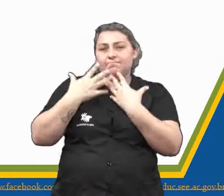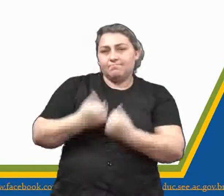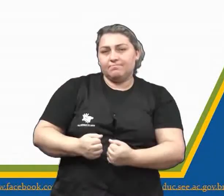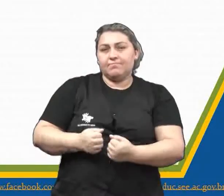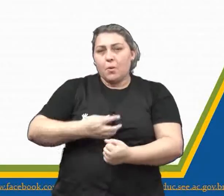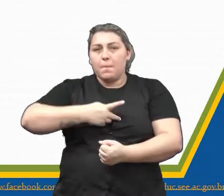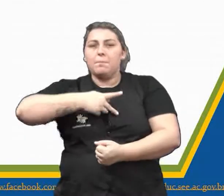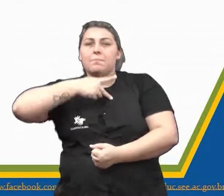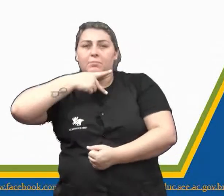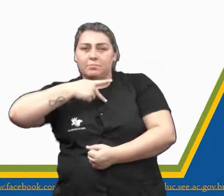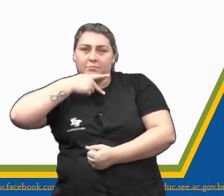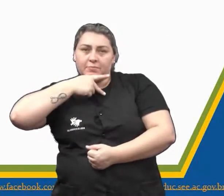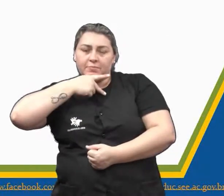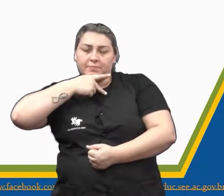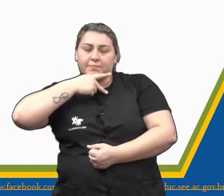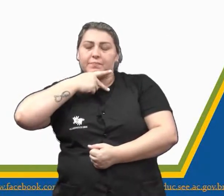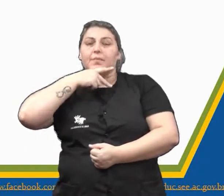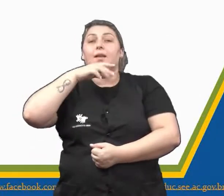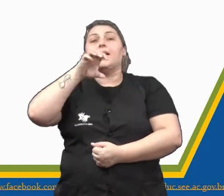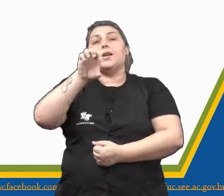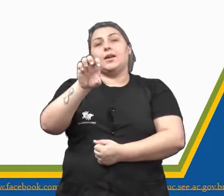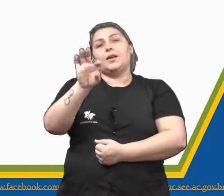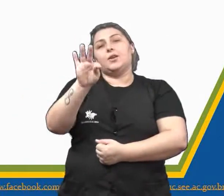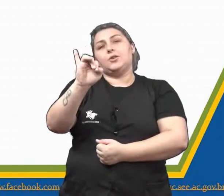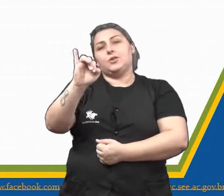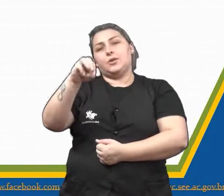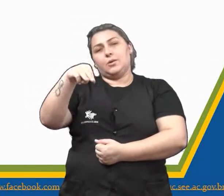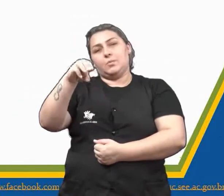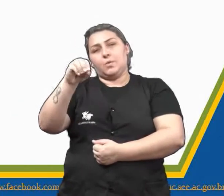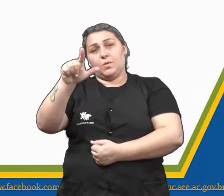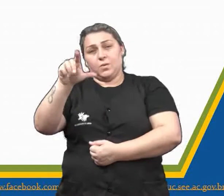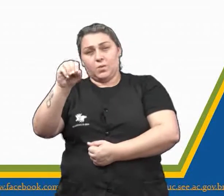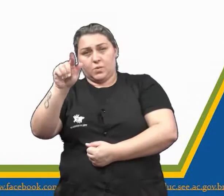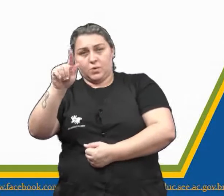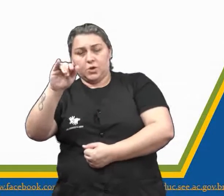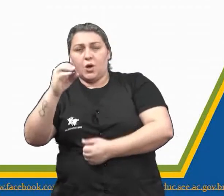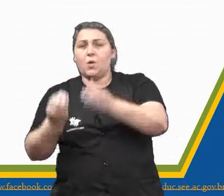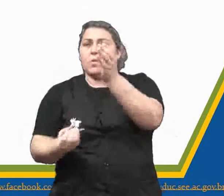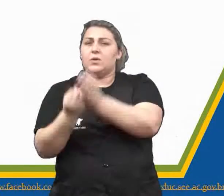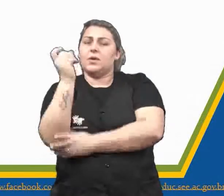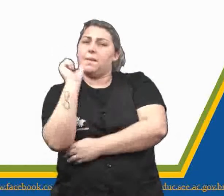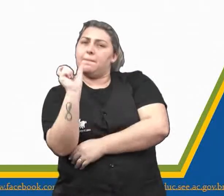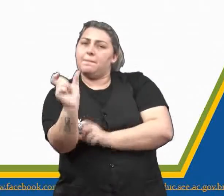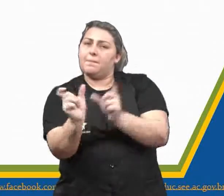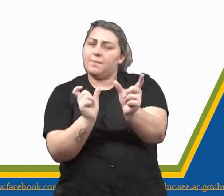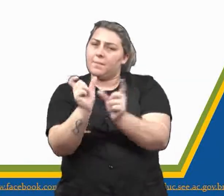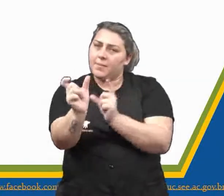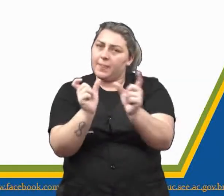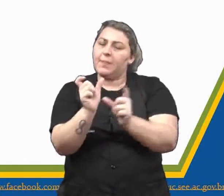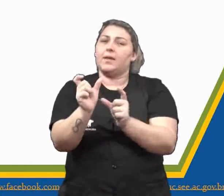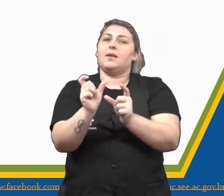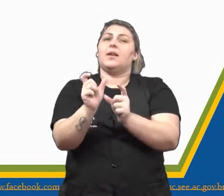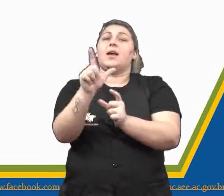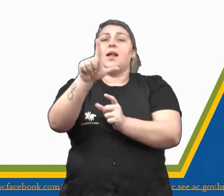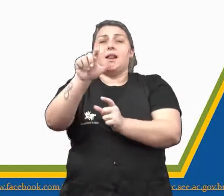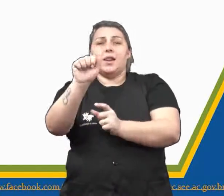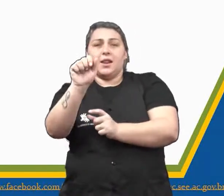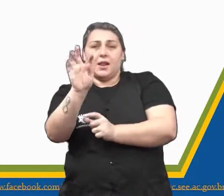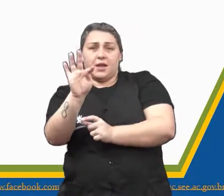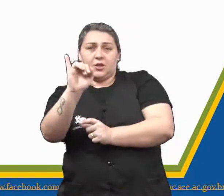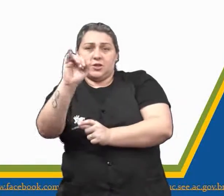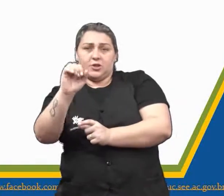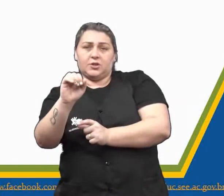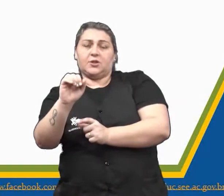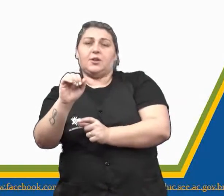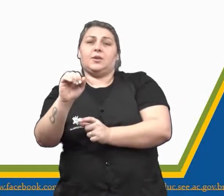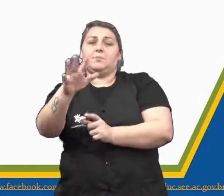partido. A etimologia, que é a origem dessas palavras, publicidade vem do latim publicus, de tornar algo